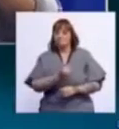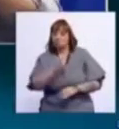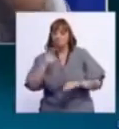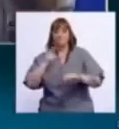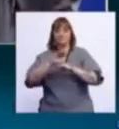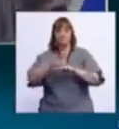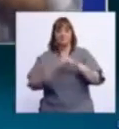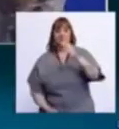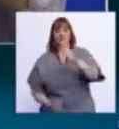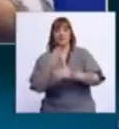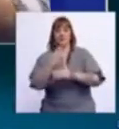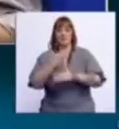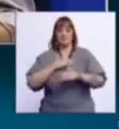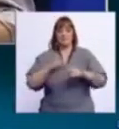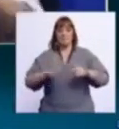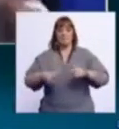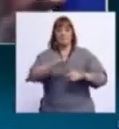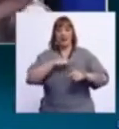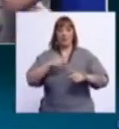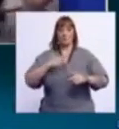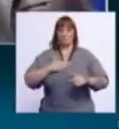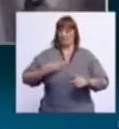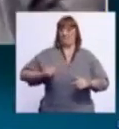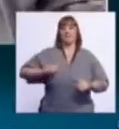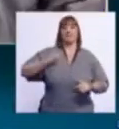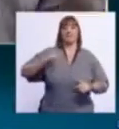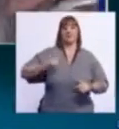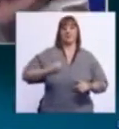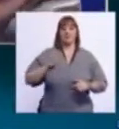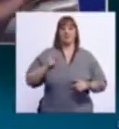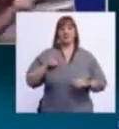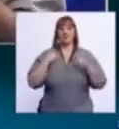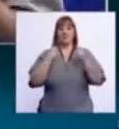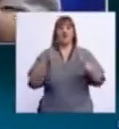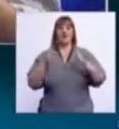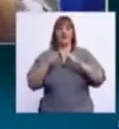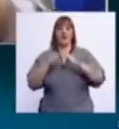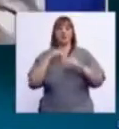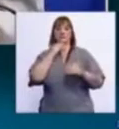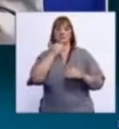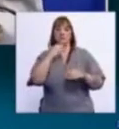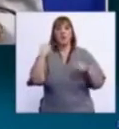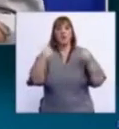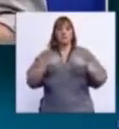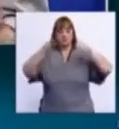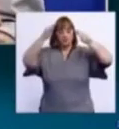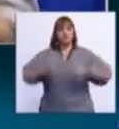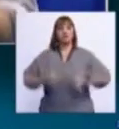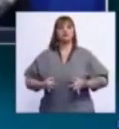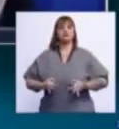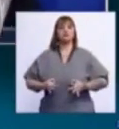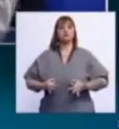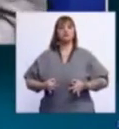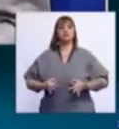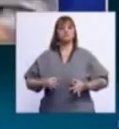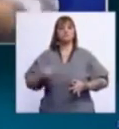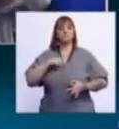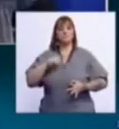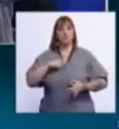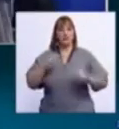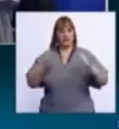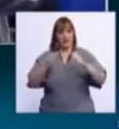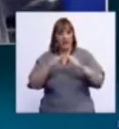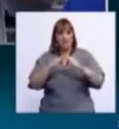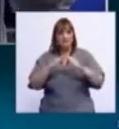Nós vamos criar o Meu Bairro Minha Vida, porque não basta dar um teto para as pessoas, é preciso dar dignidade, levando, junto com a